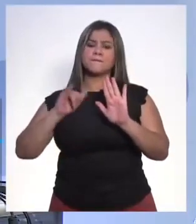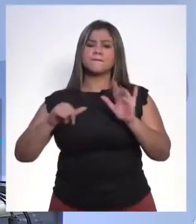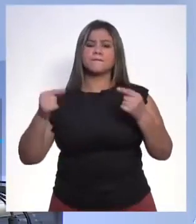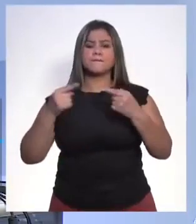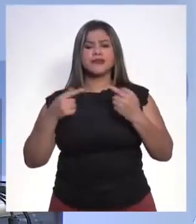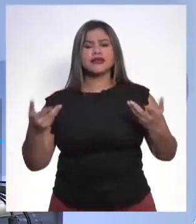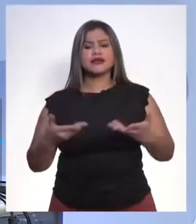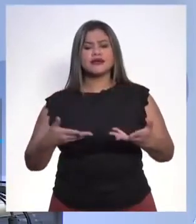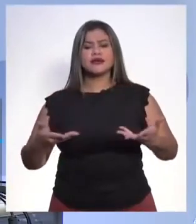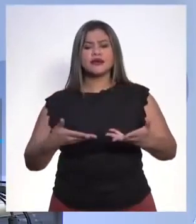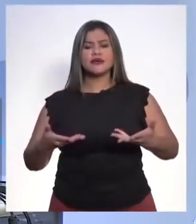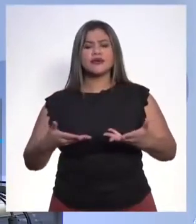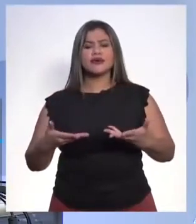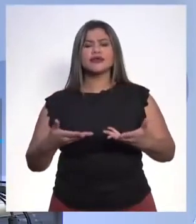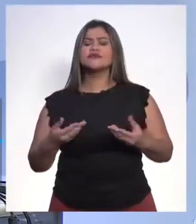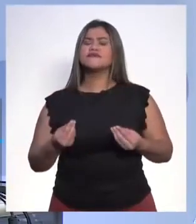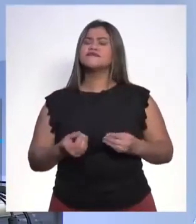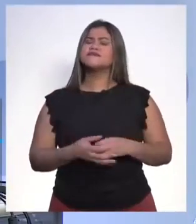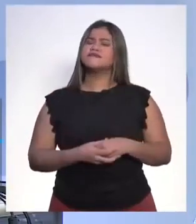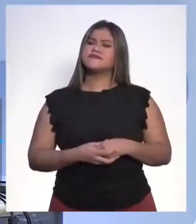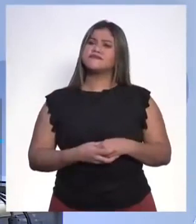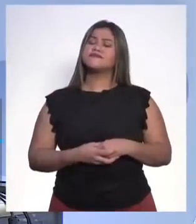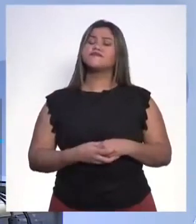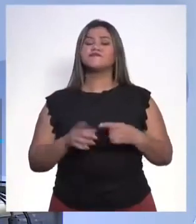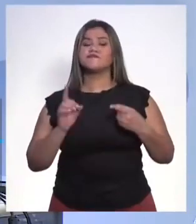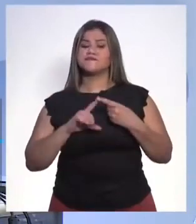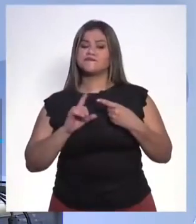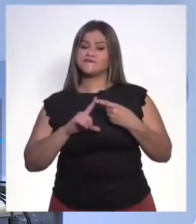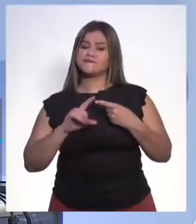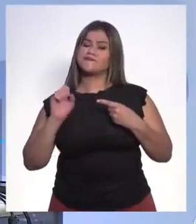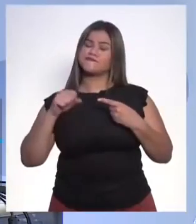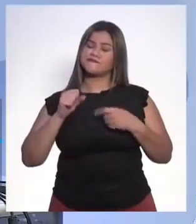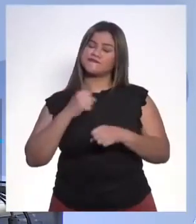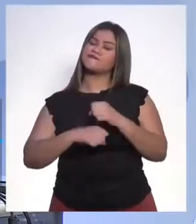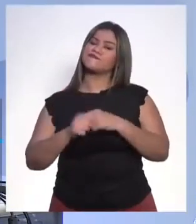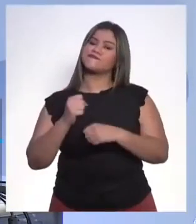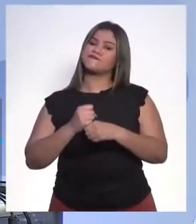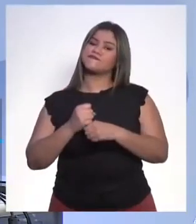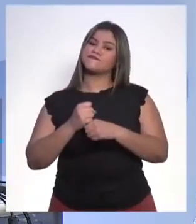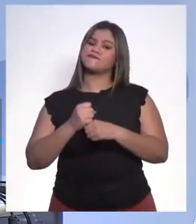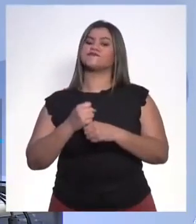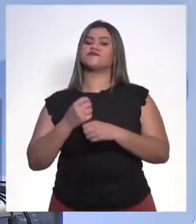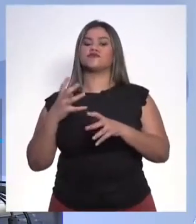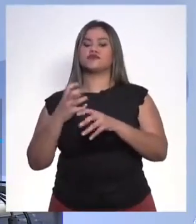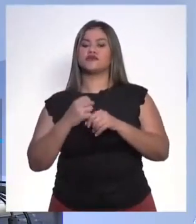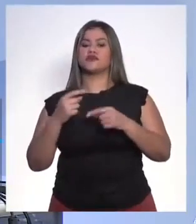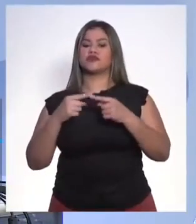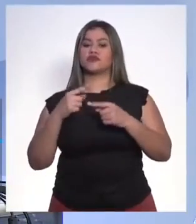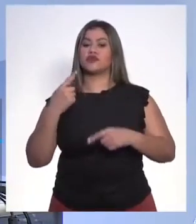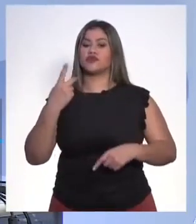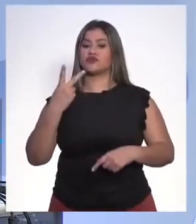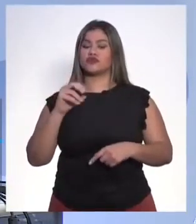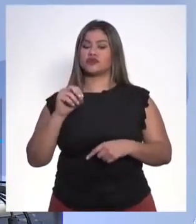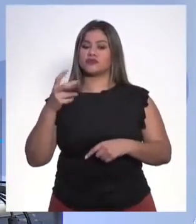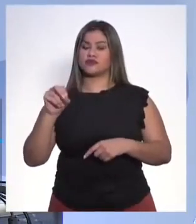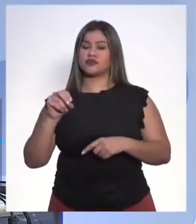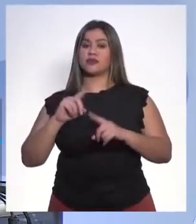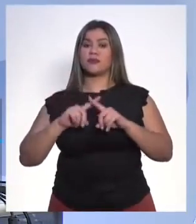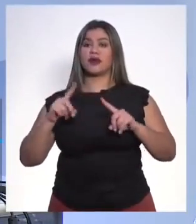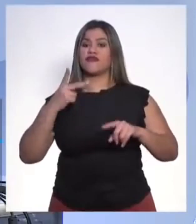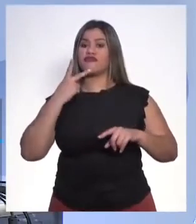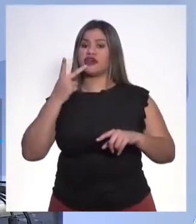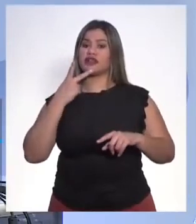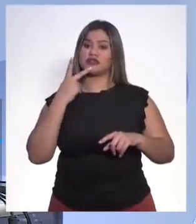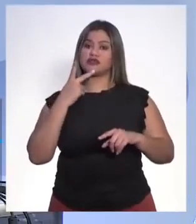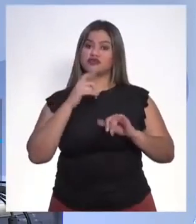atual? O fato apresentado na notícia. Primeiro, sim, estamos em 2020, mas não é só essa questão, eu estou falando do fato em si, e